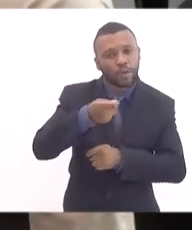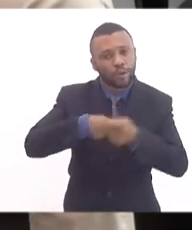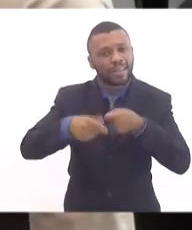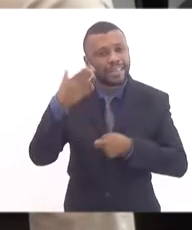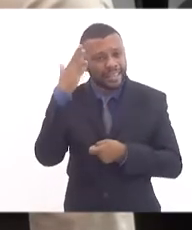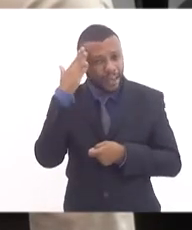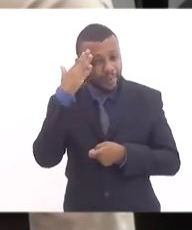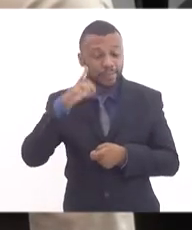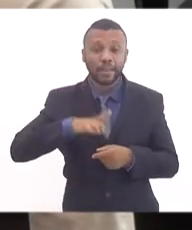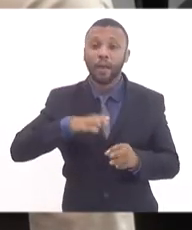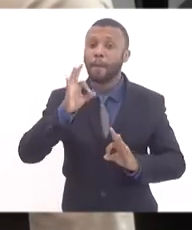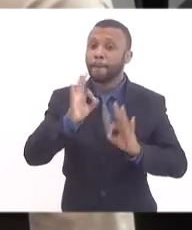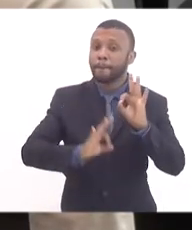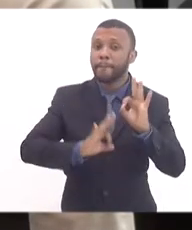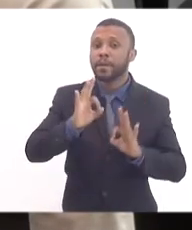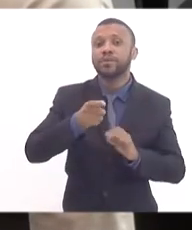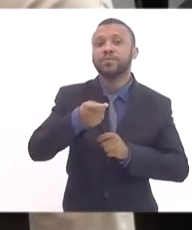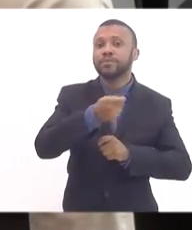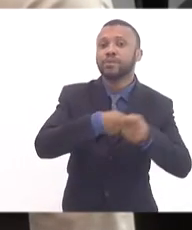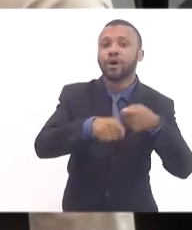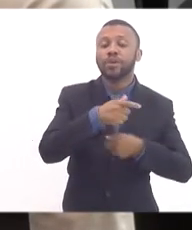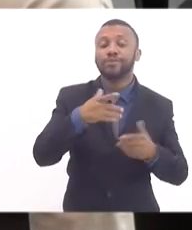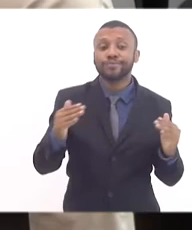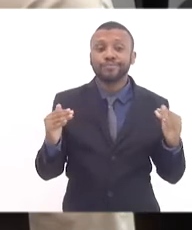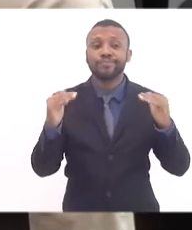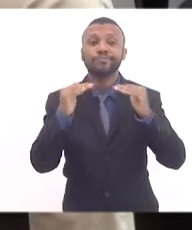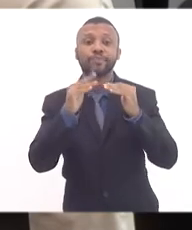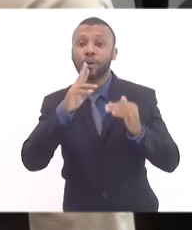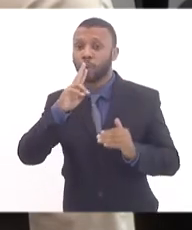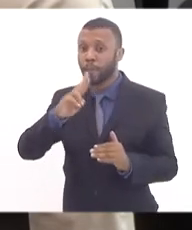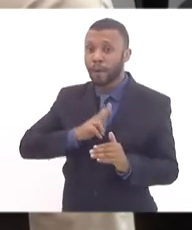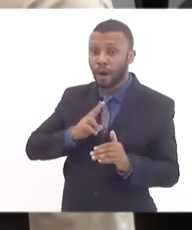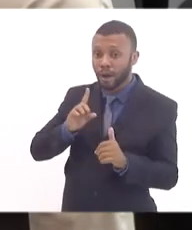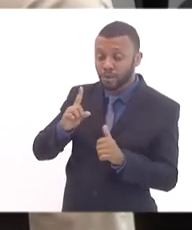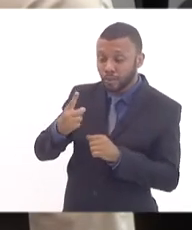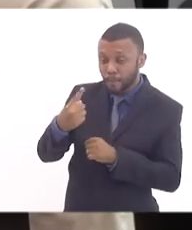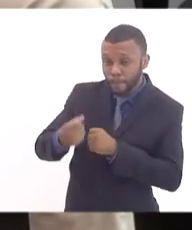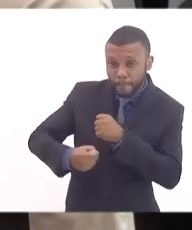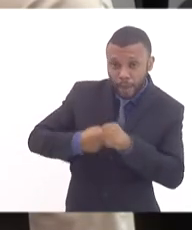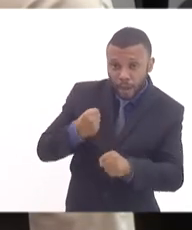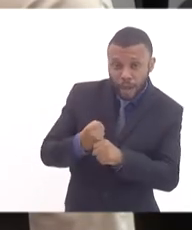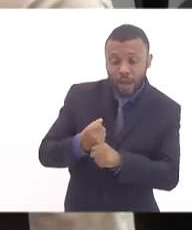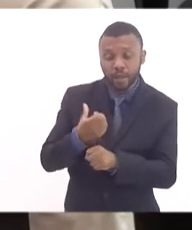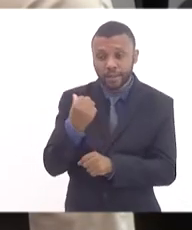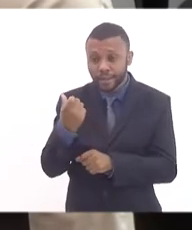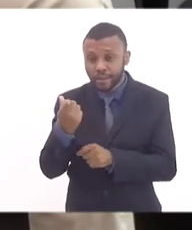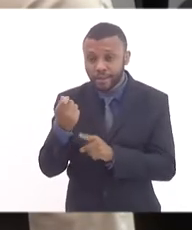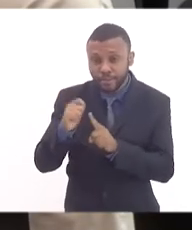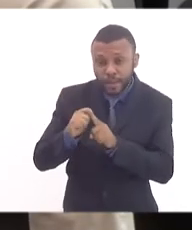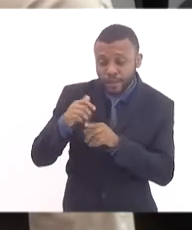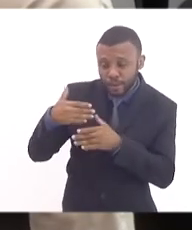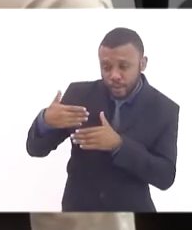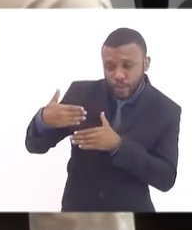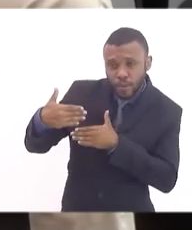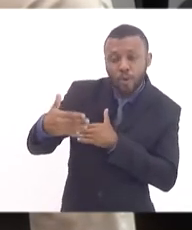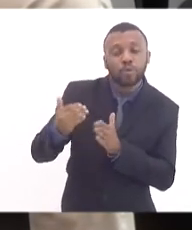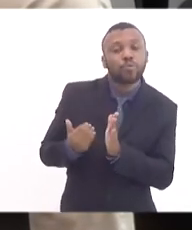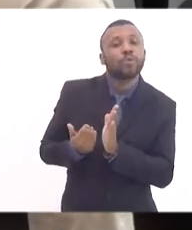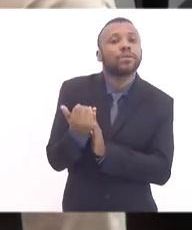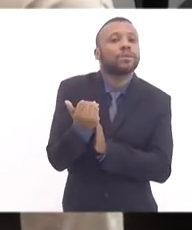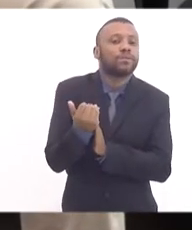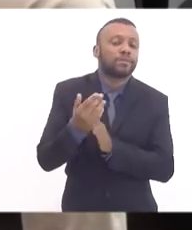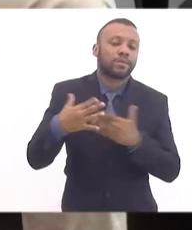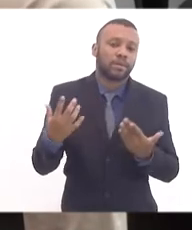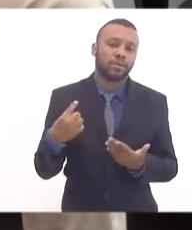sabe que você tem um e quantos quilômetros efetivamente vai dar resultado no primeiro ano nos primeiros seis meses então a gente não tem nenhum